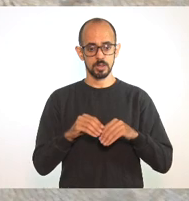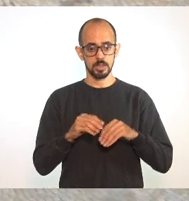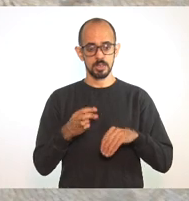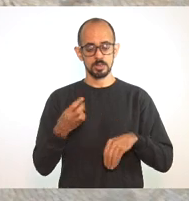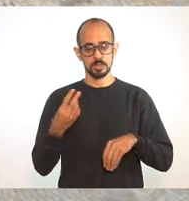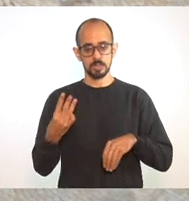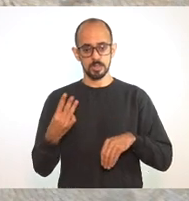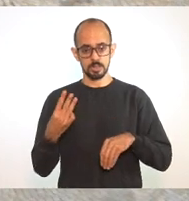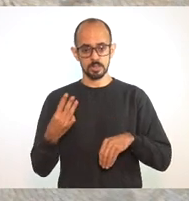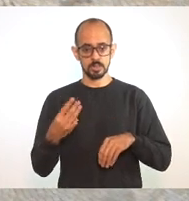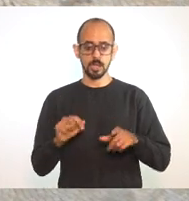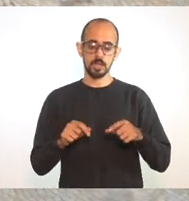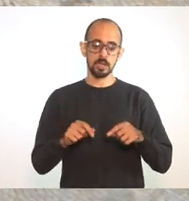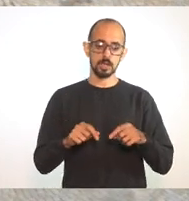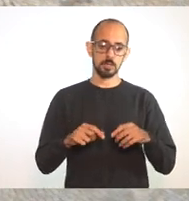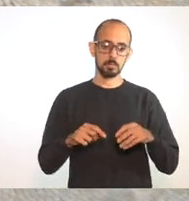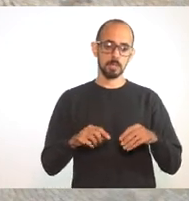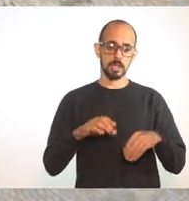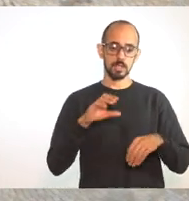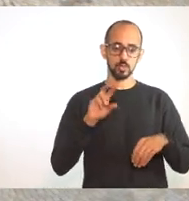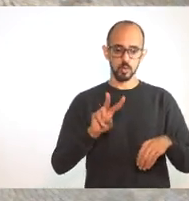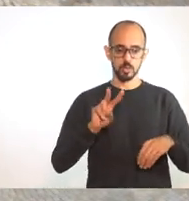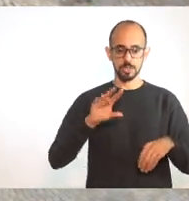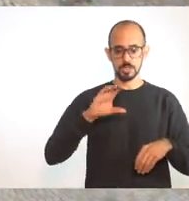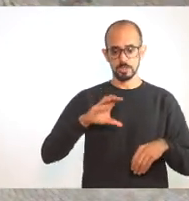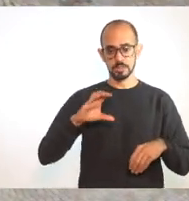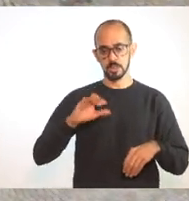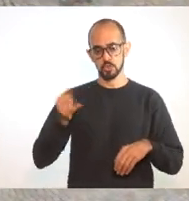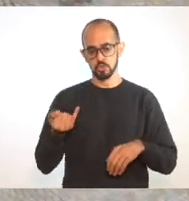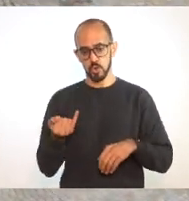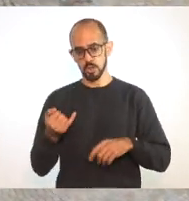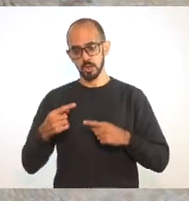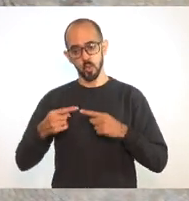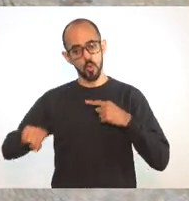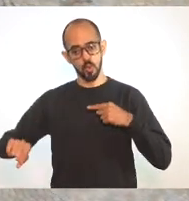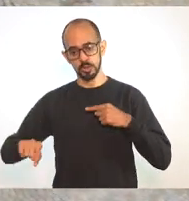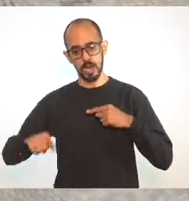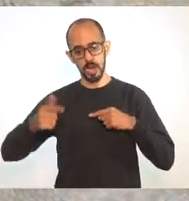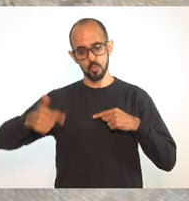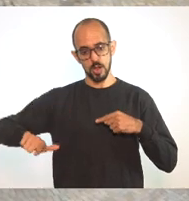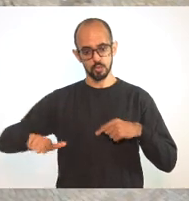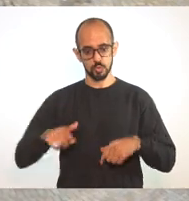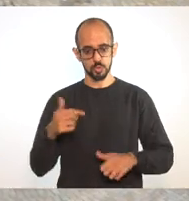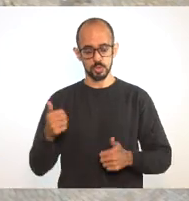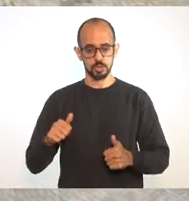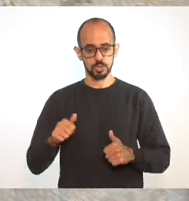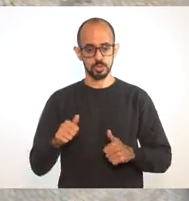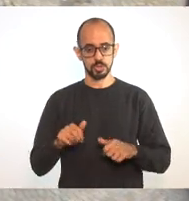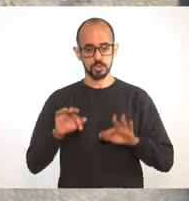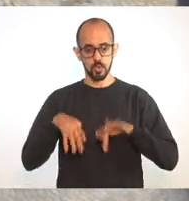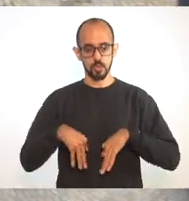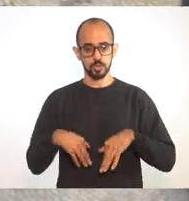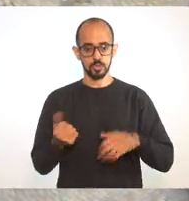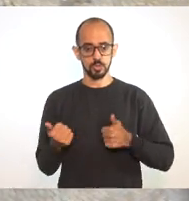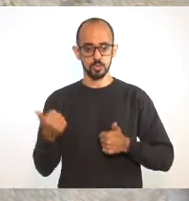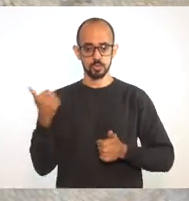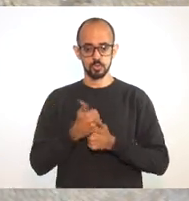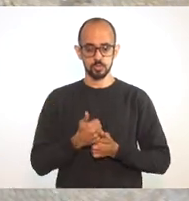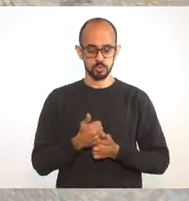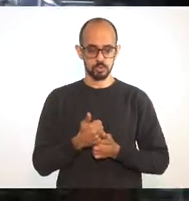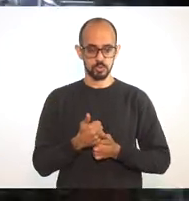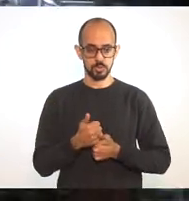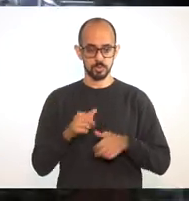7, pela emenda 2 da CCJ, contrárias às demais emendas, concluindo por substitutivo, pedindo forma final de